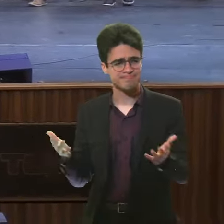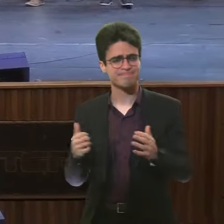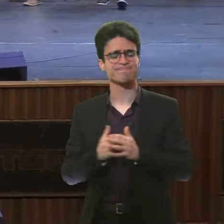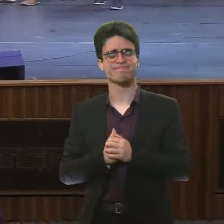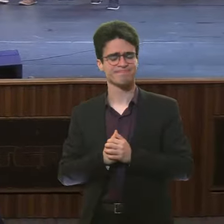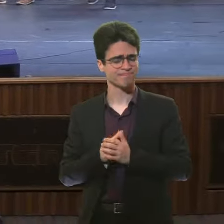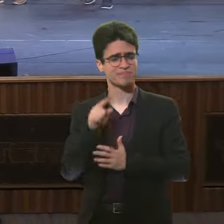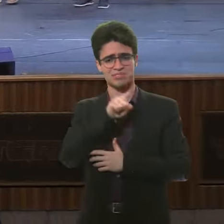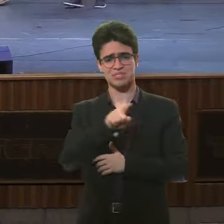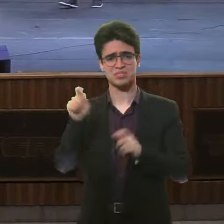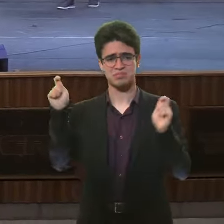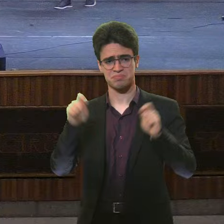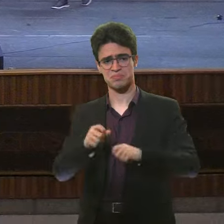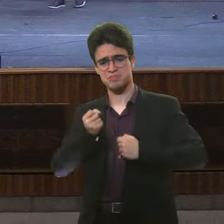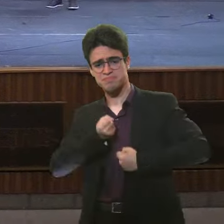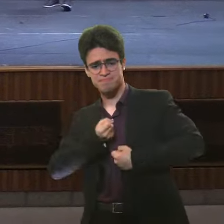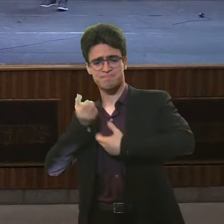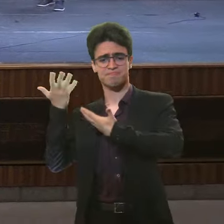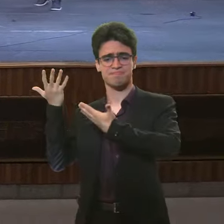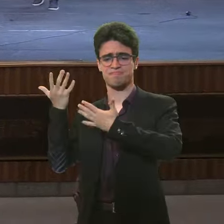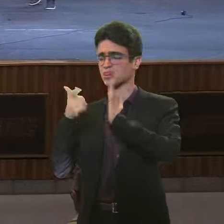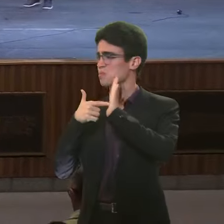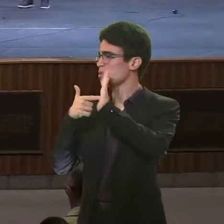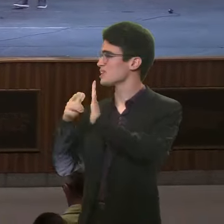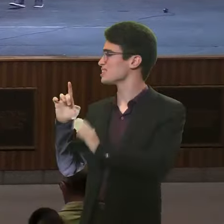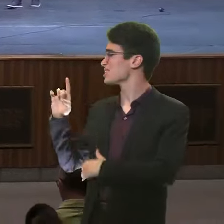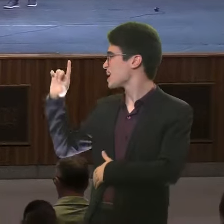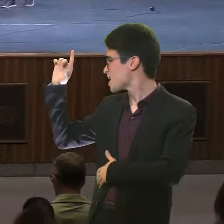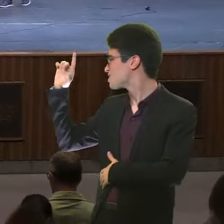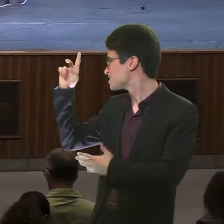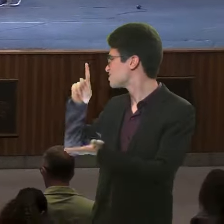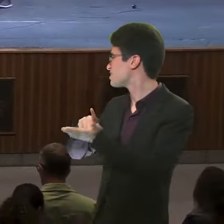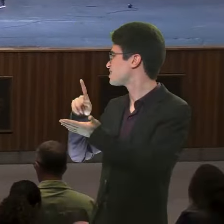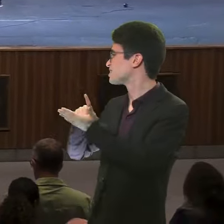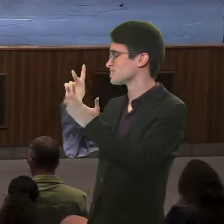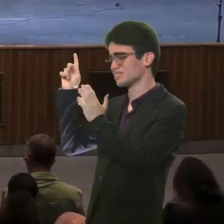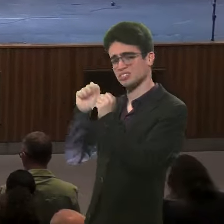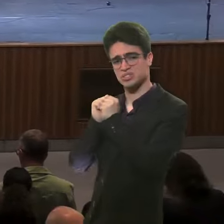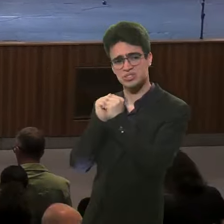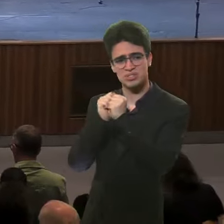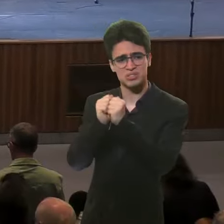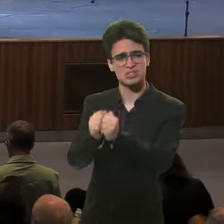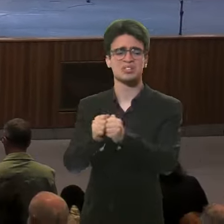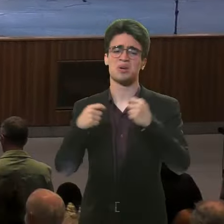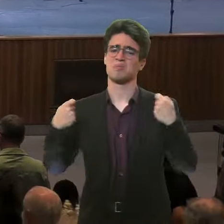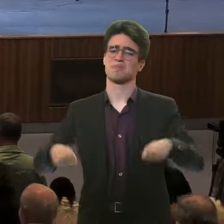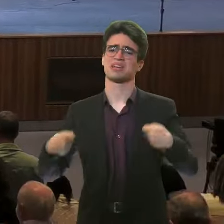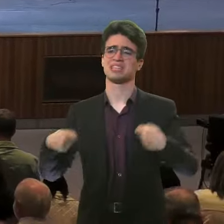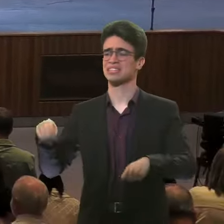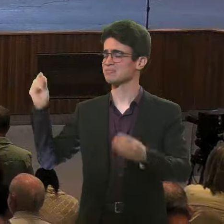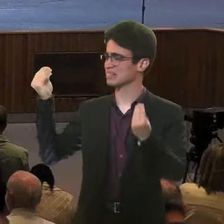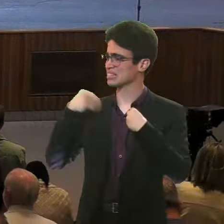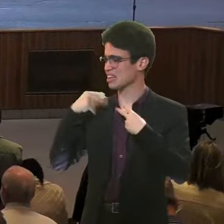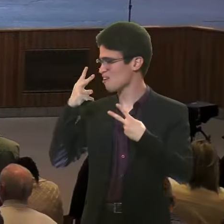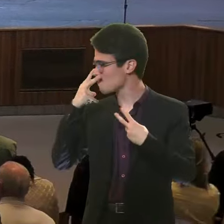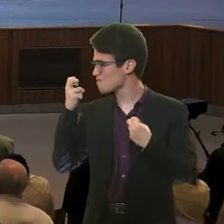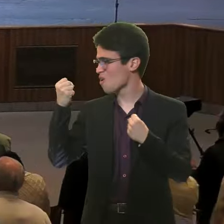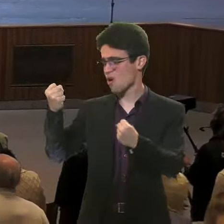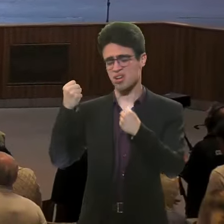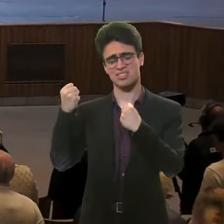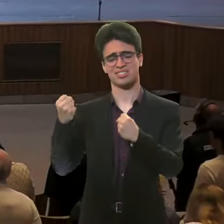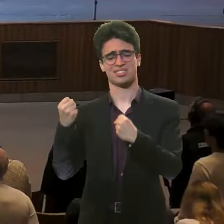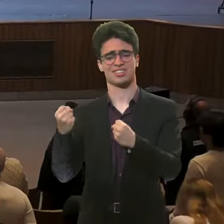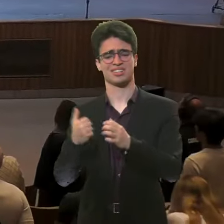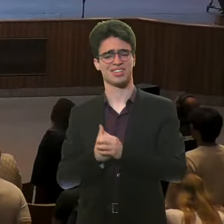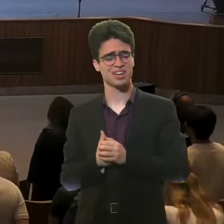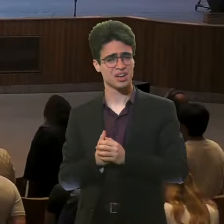Então apresente ao Senhor nesse momento: Deus, eu preciso da Tua direção, eu preciso do Teu consolo, eu preciso da Tua força. Ou